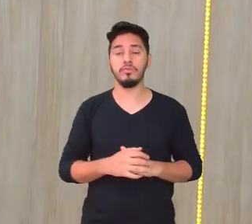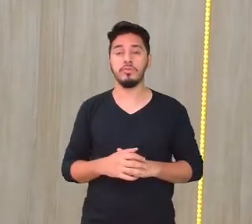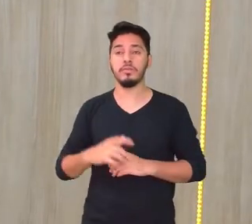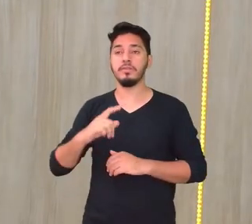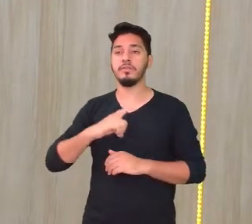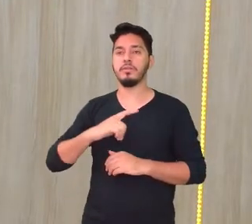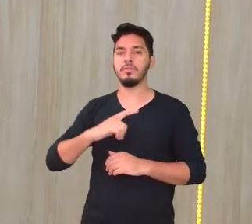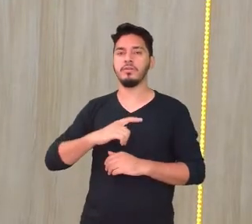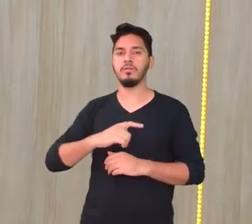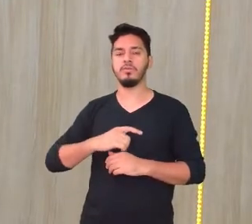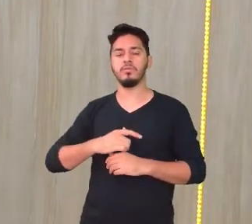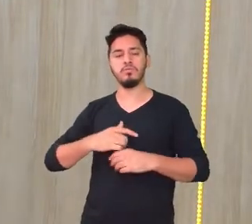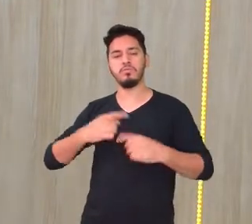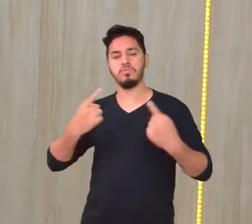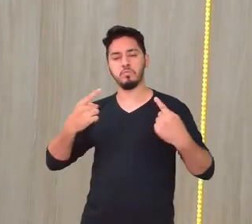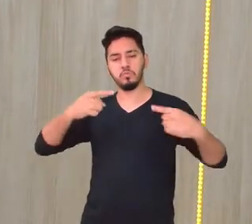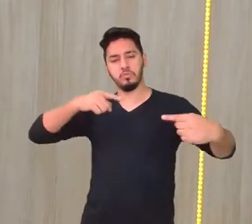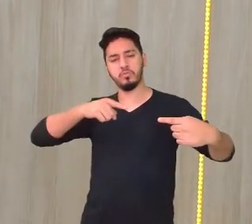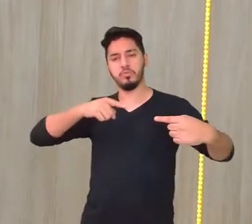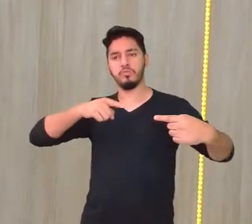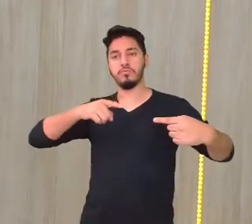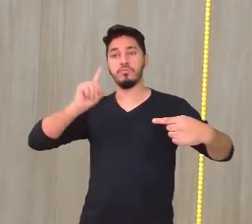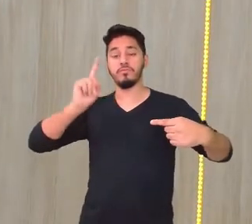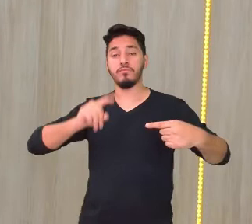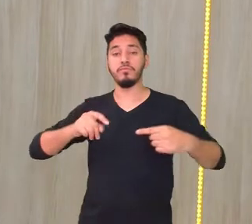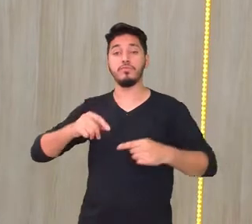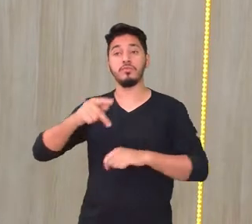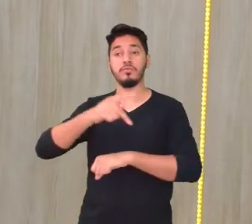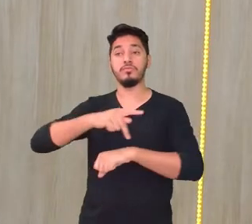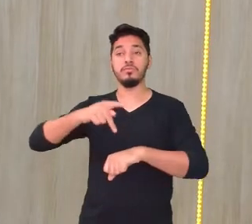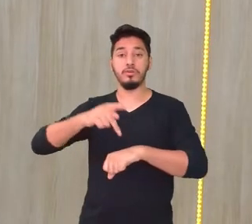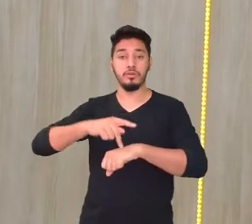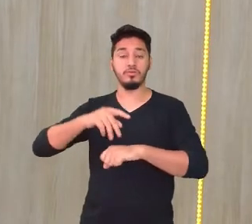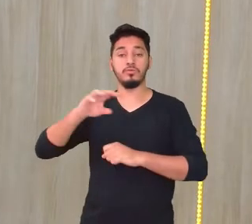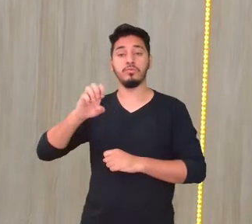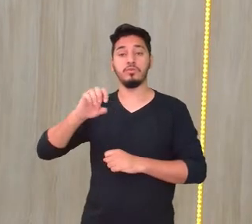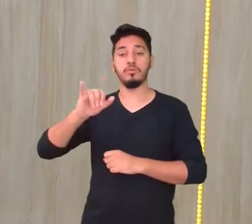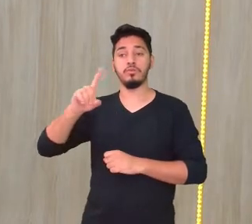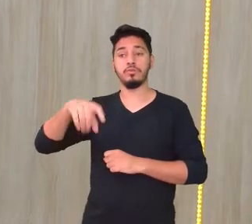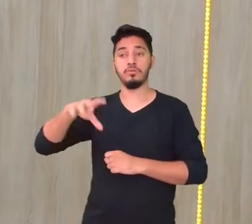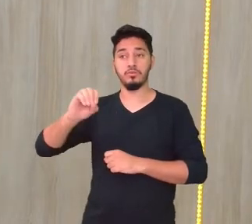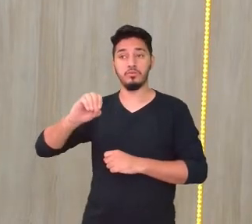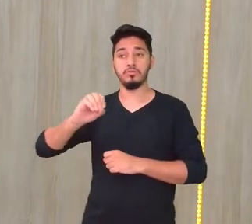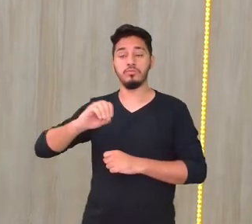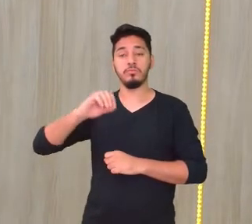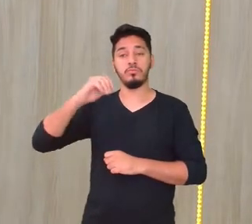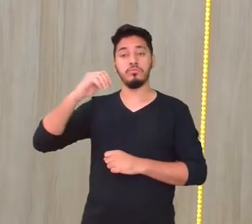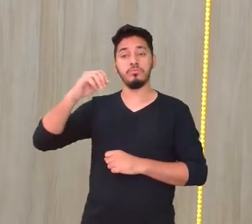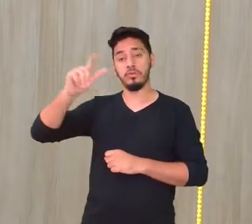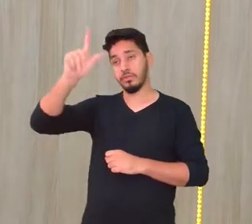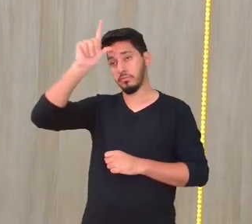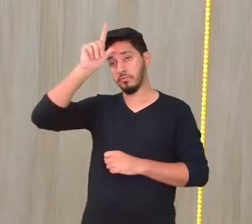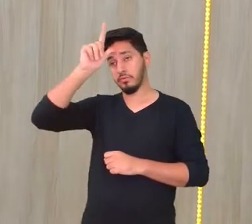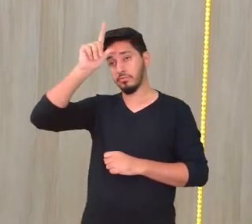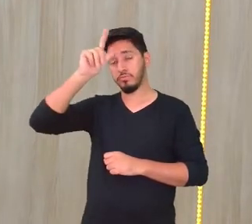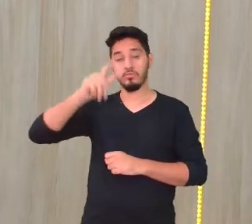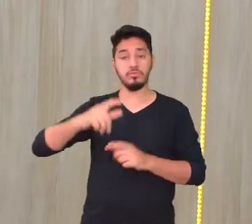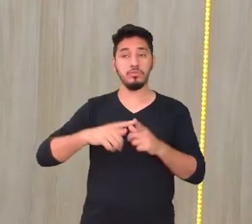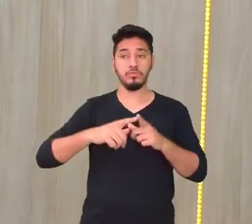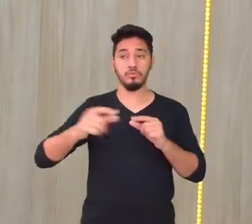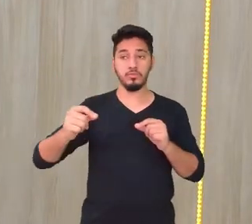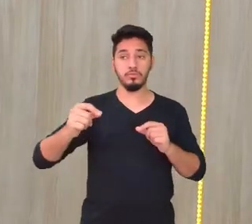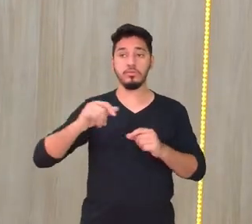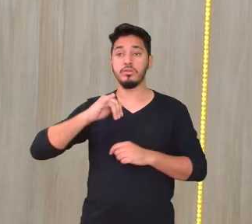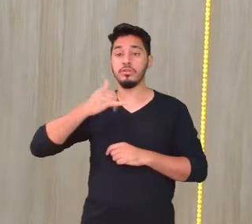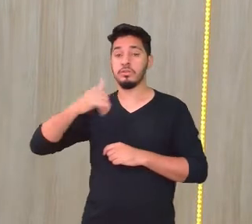o enfrentamento mais direto aí entre as nações do eixo, né, Alemanha, Japão e Itália, contra o bloco dos aliados,